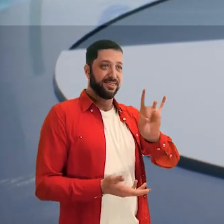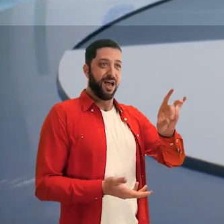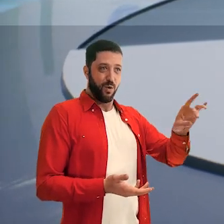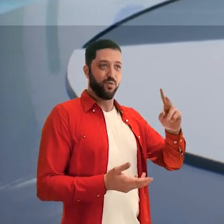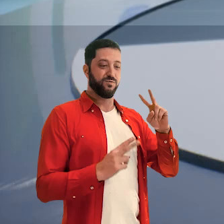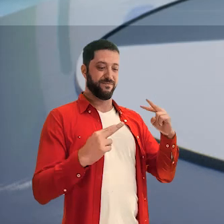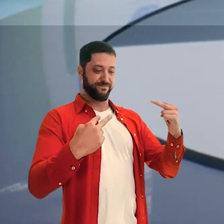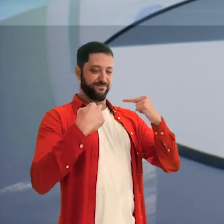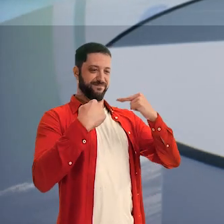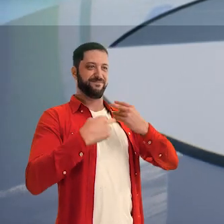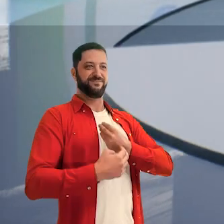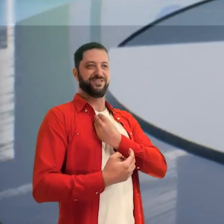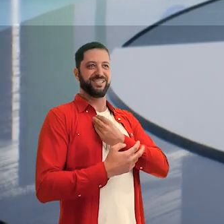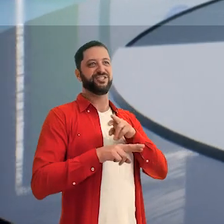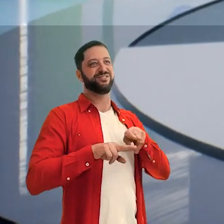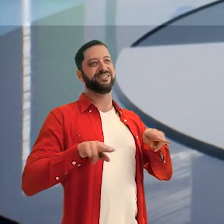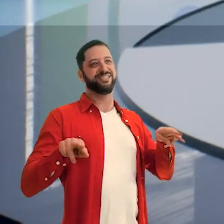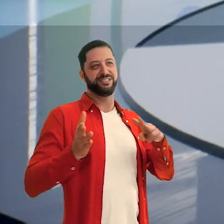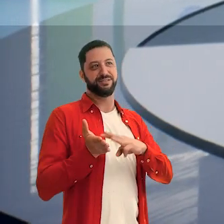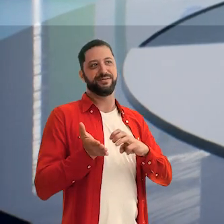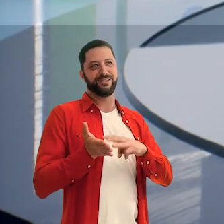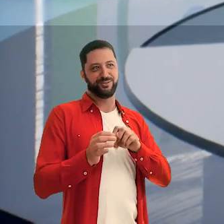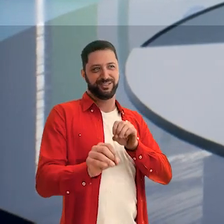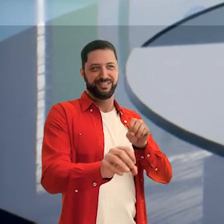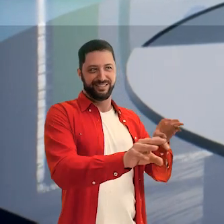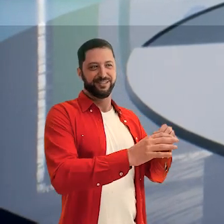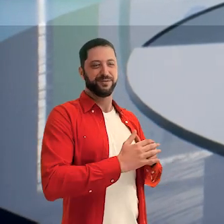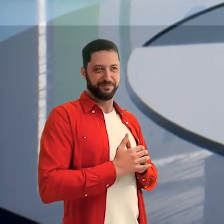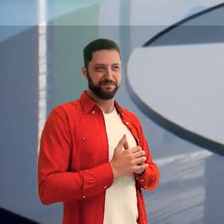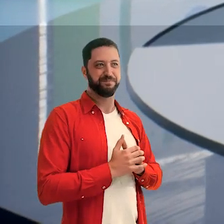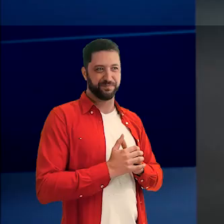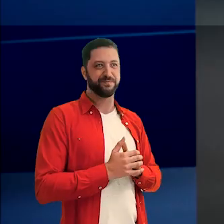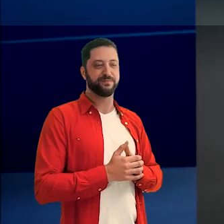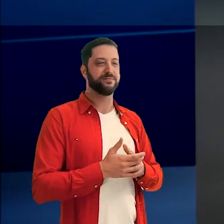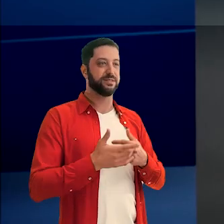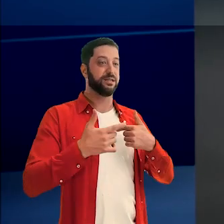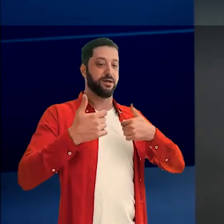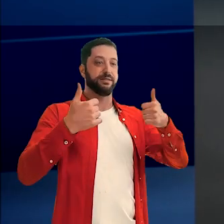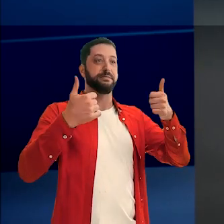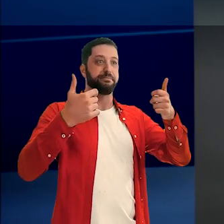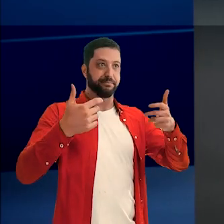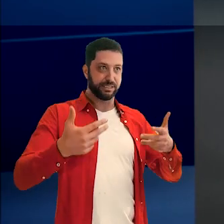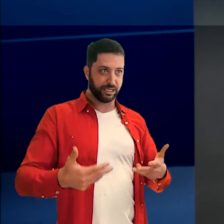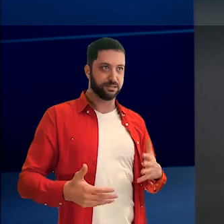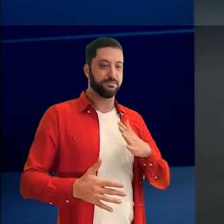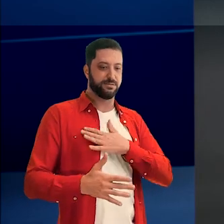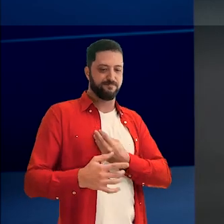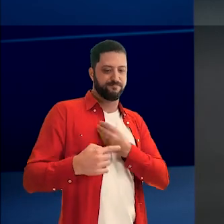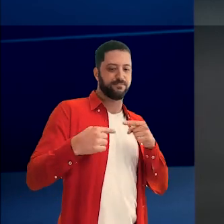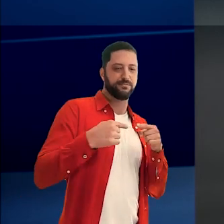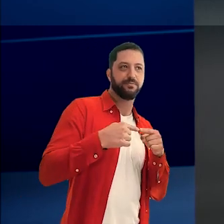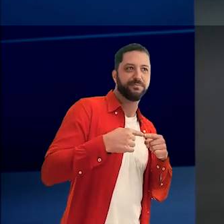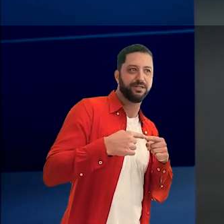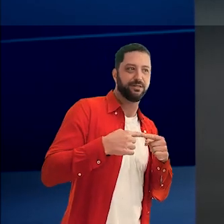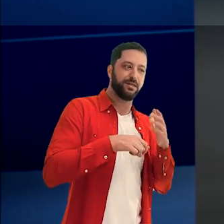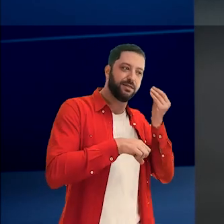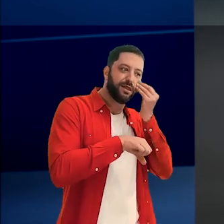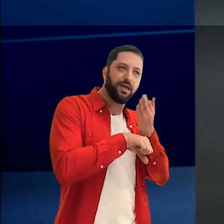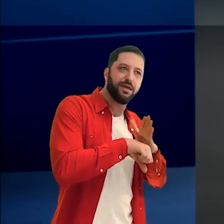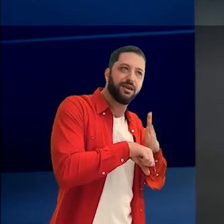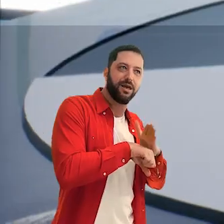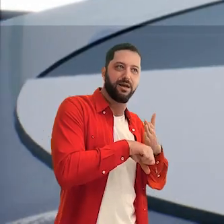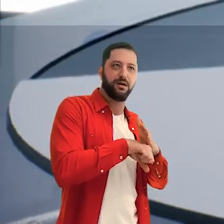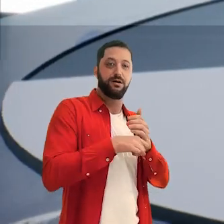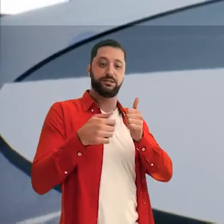porque cada um observa e vive ele de uma maneira, né? A gente coloca a explicação e, ao mesmo tempo, uma